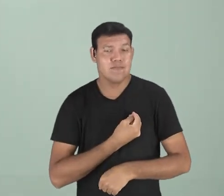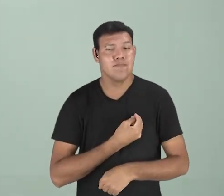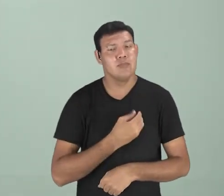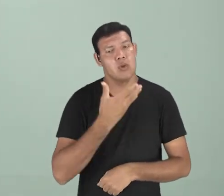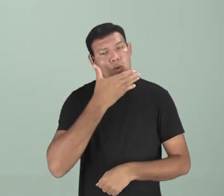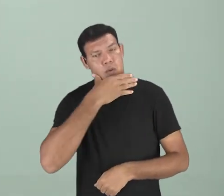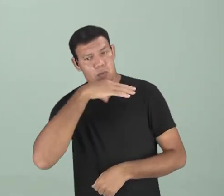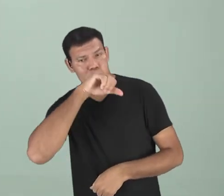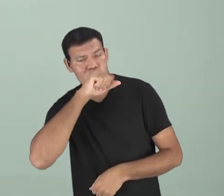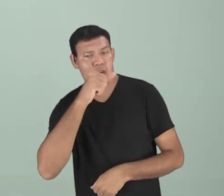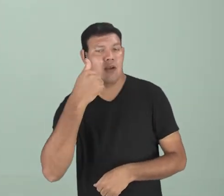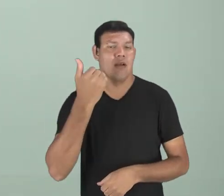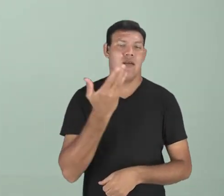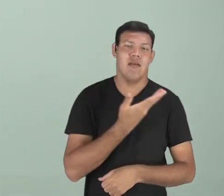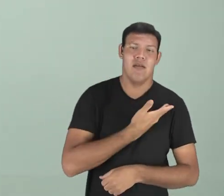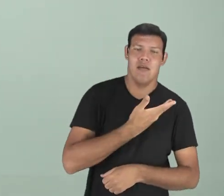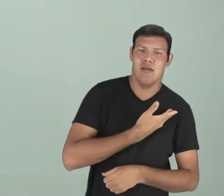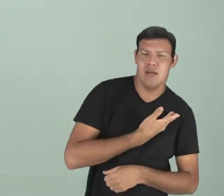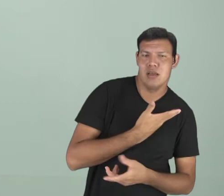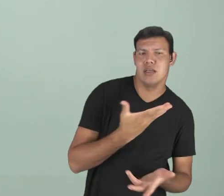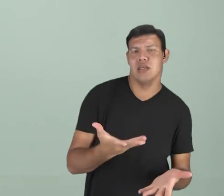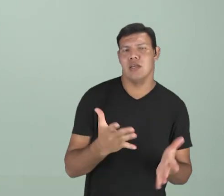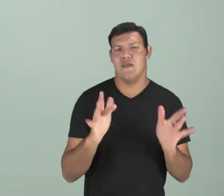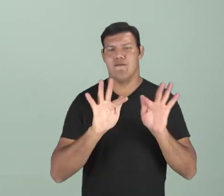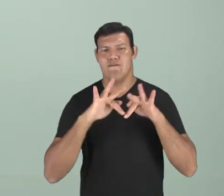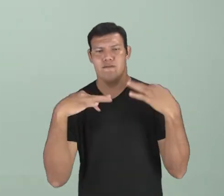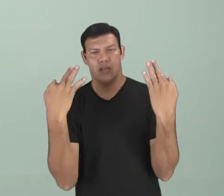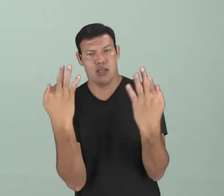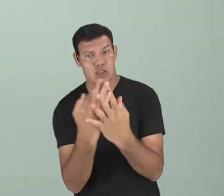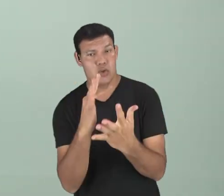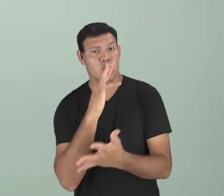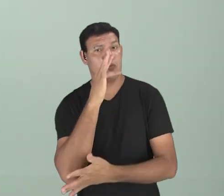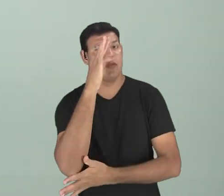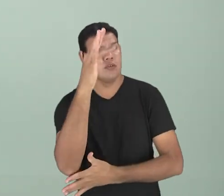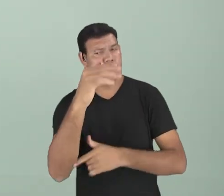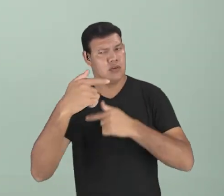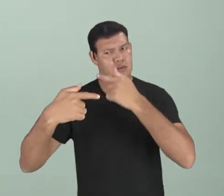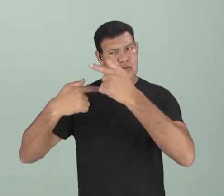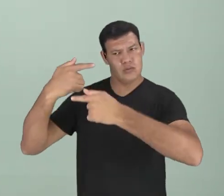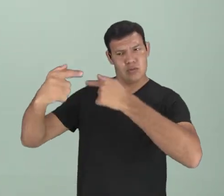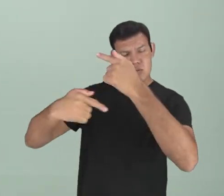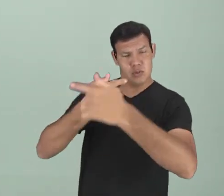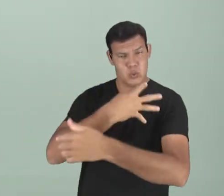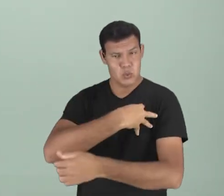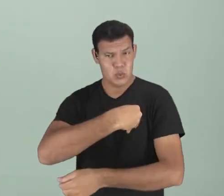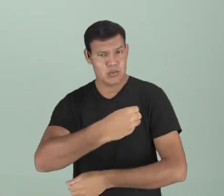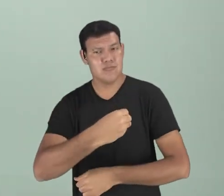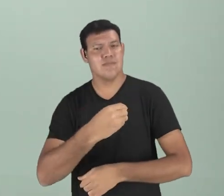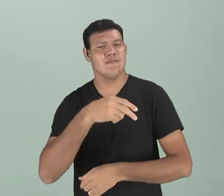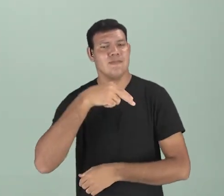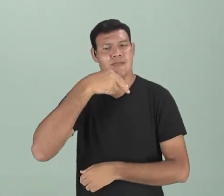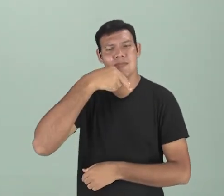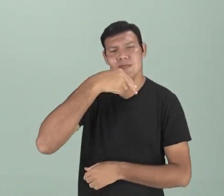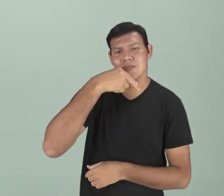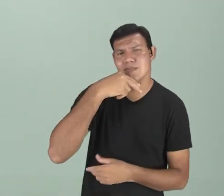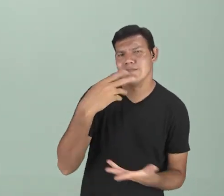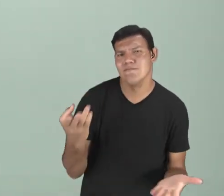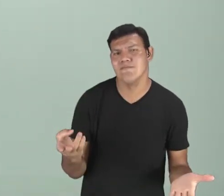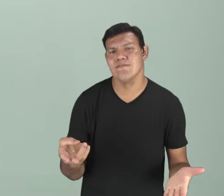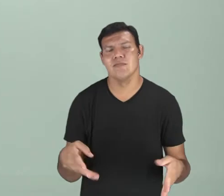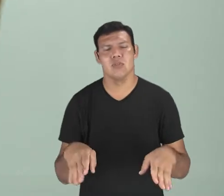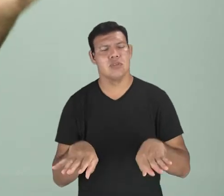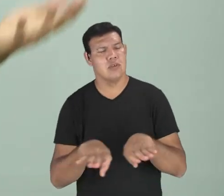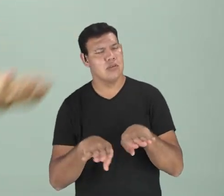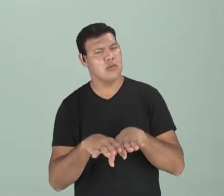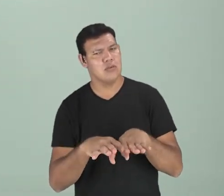dos nossos amigos, dos nossos familiares, e futuramente dos nossos filhos e netos e de quem estiver por vir,